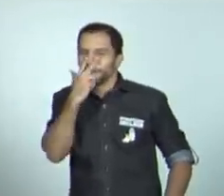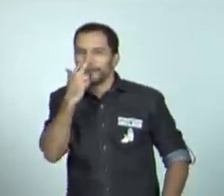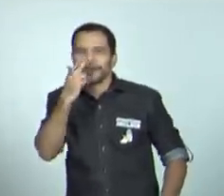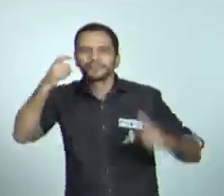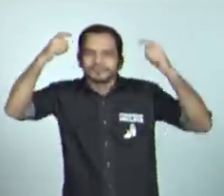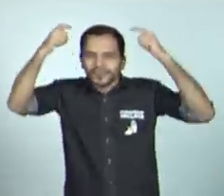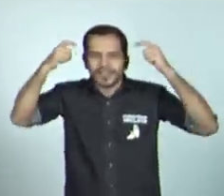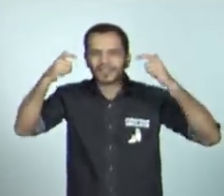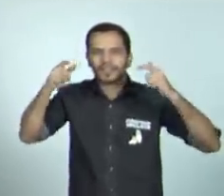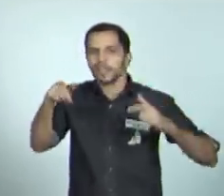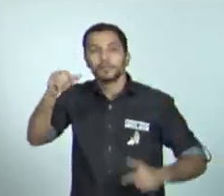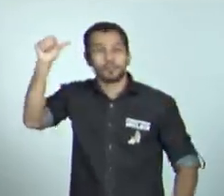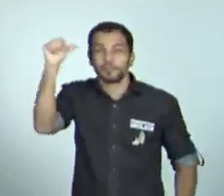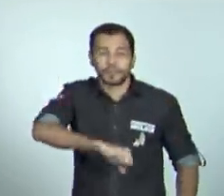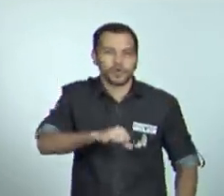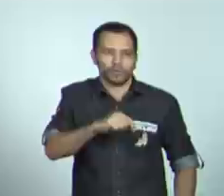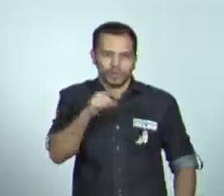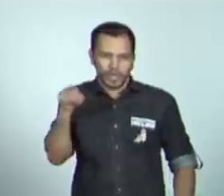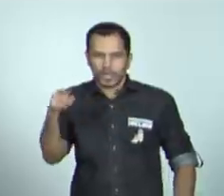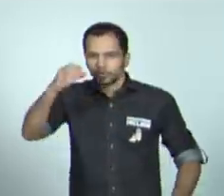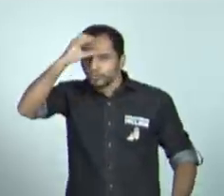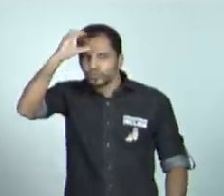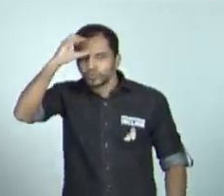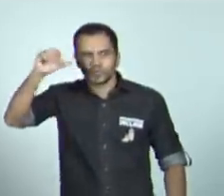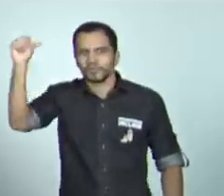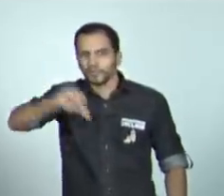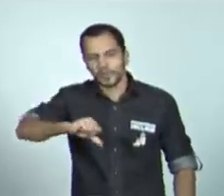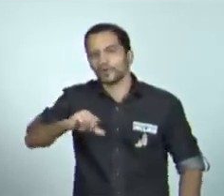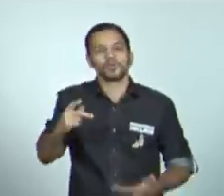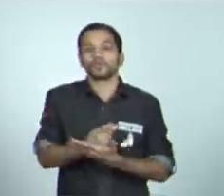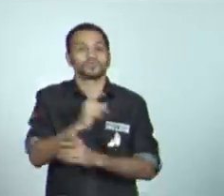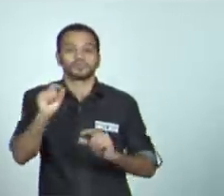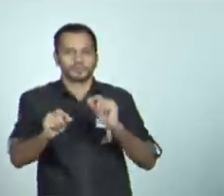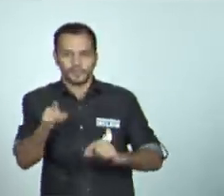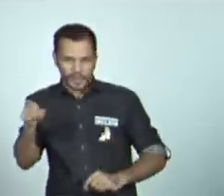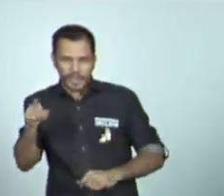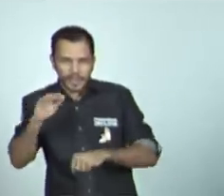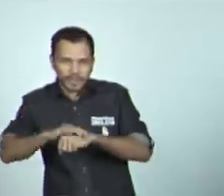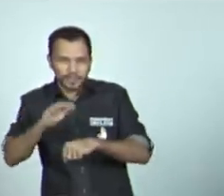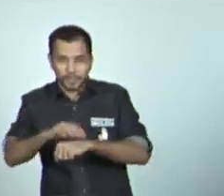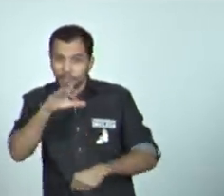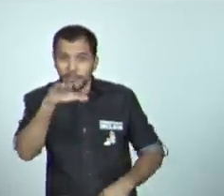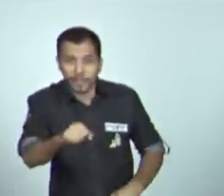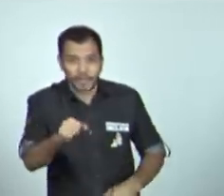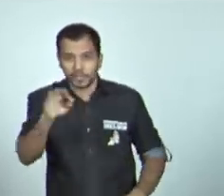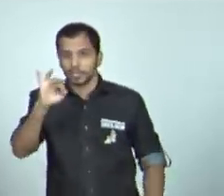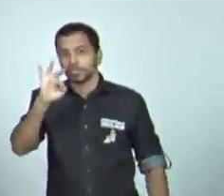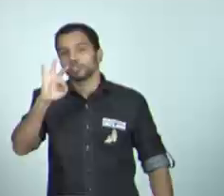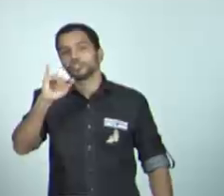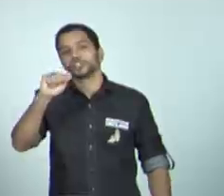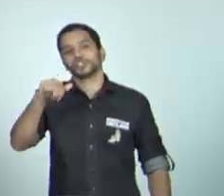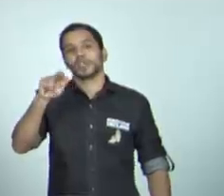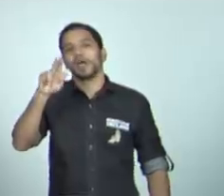tio é muito pior que o tio e ele pega tiago irmão de joão um apóstolo e ele